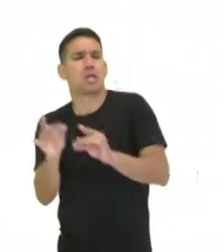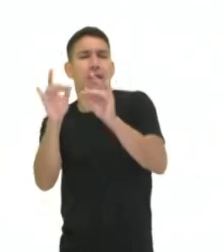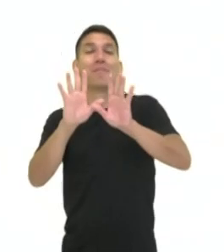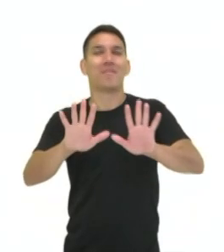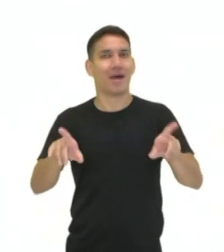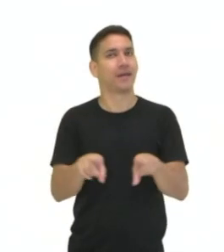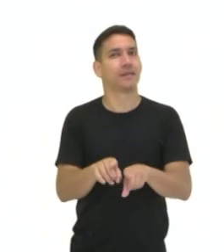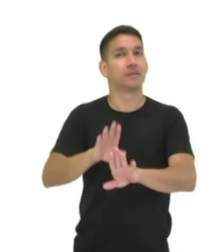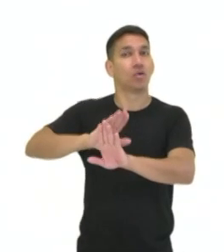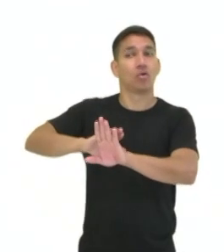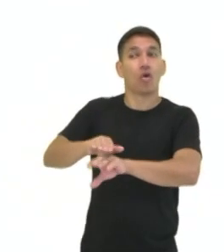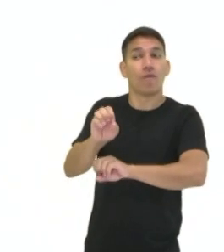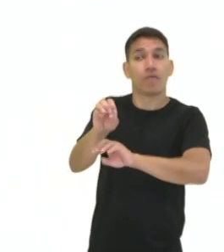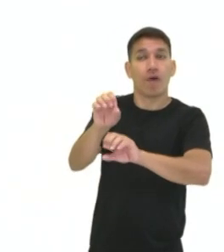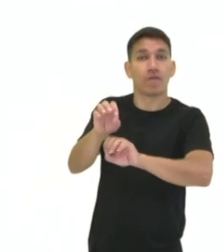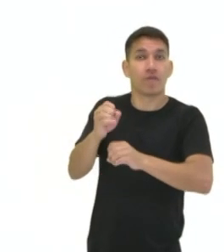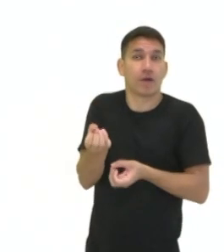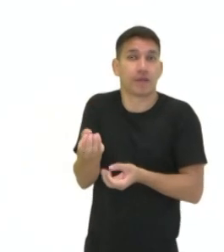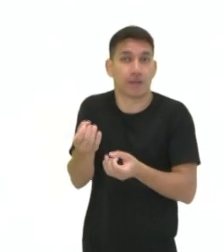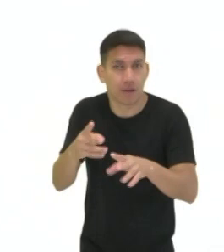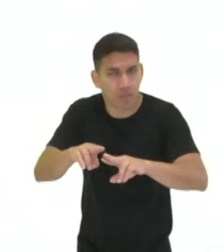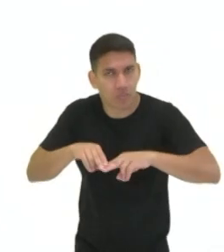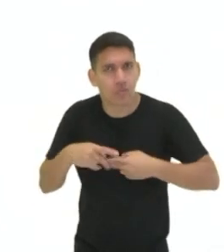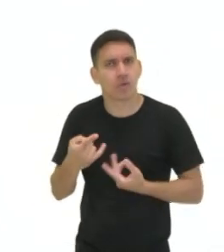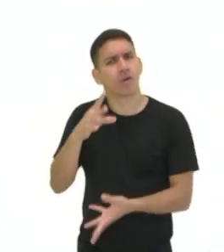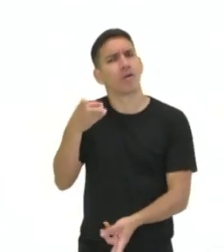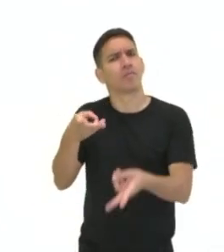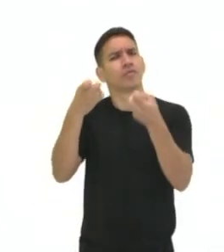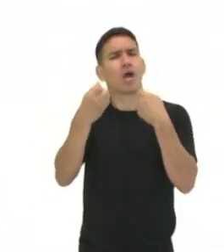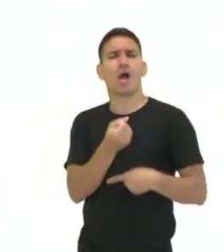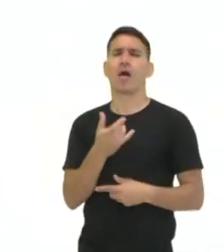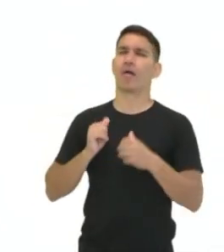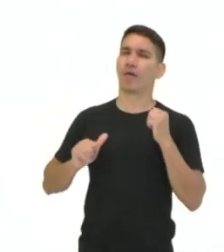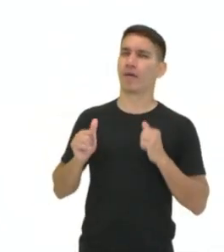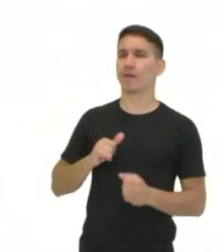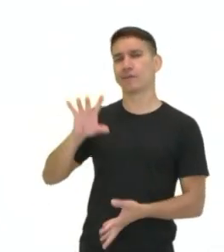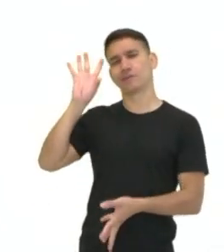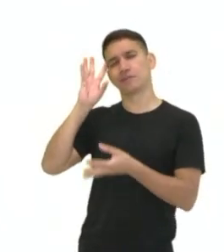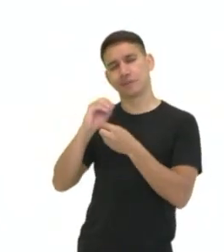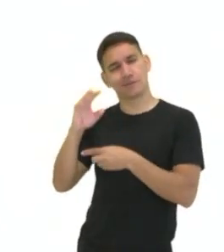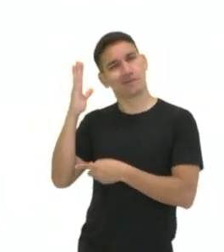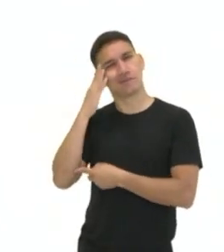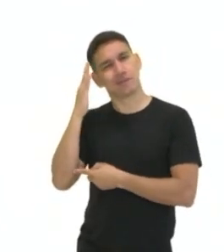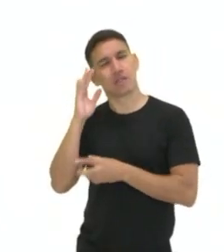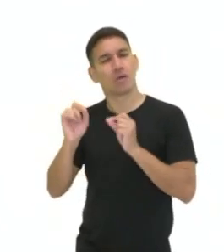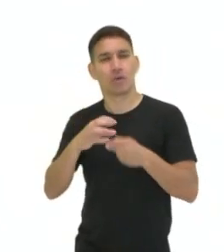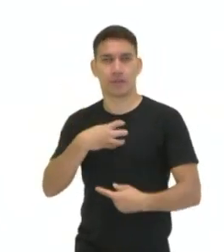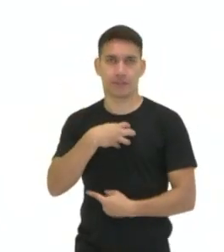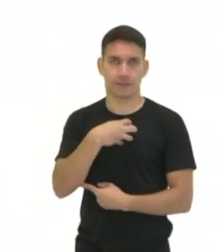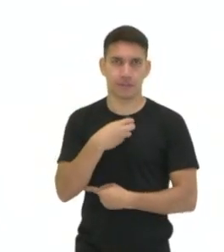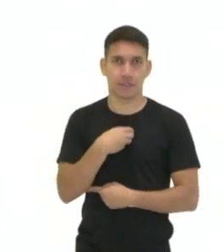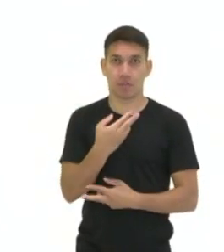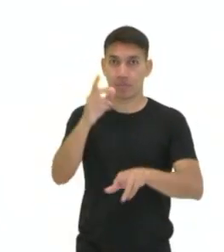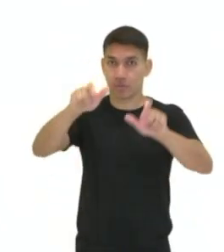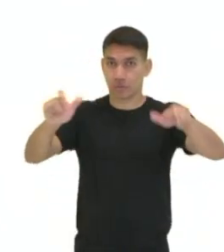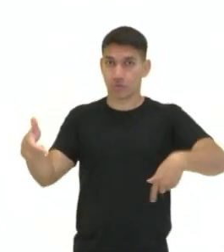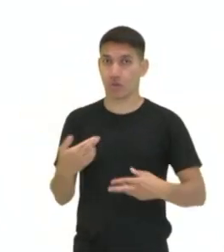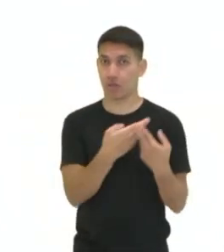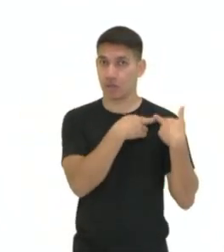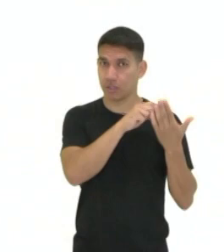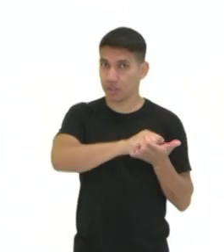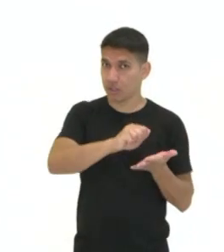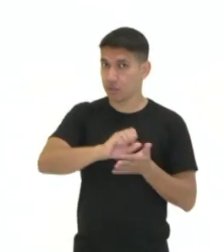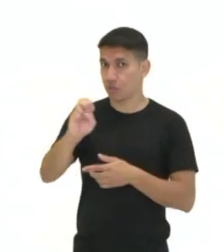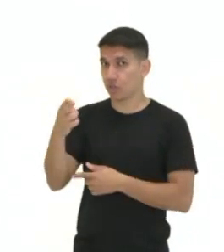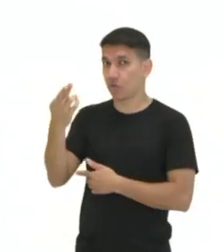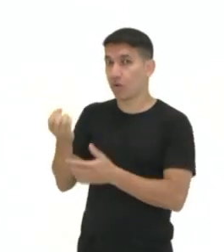uma mensagem. Portanto, é comum virmos que os artistas medievais aprenderam a expressar o que sentiam. Os responsáveis, tanto pela escrita quanto pela